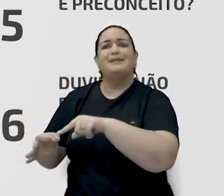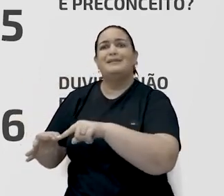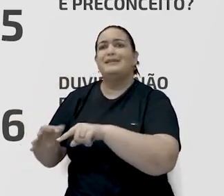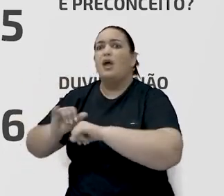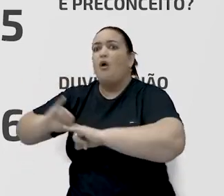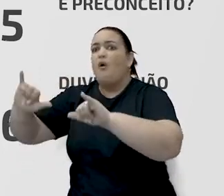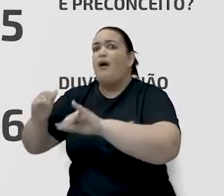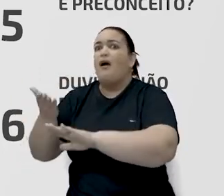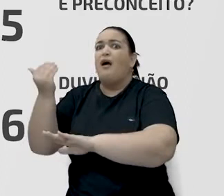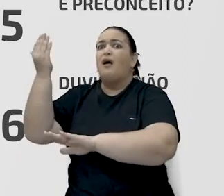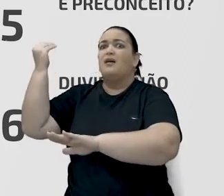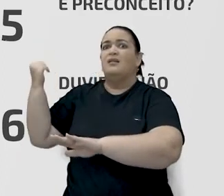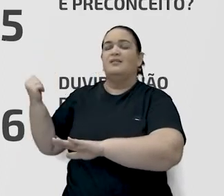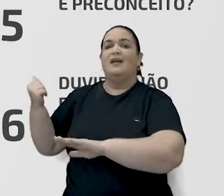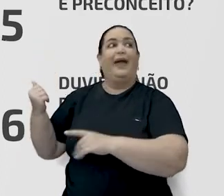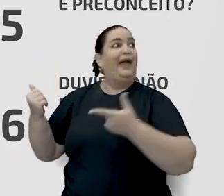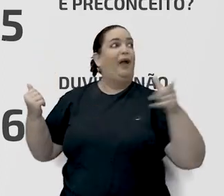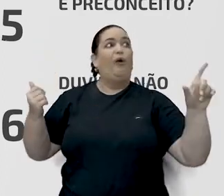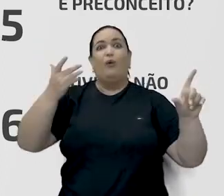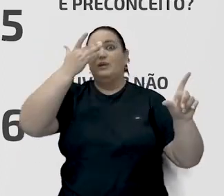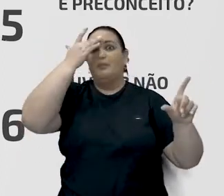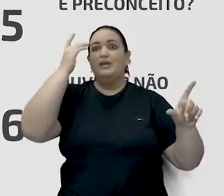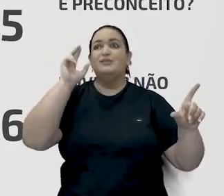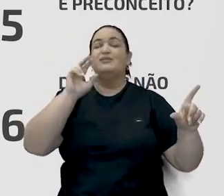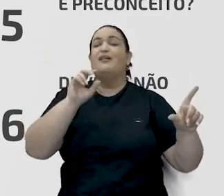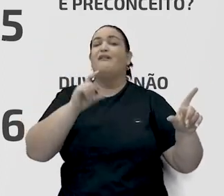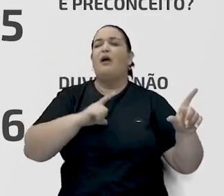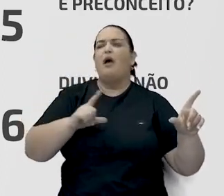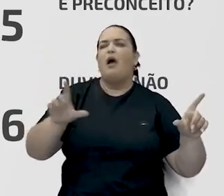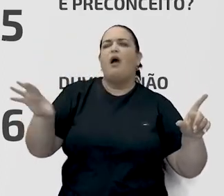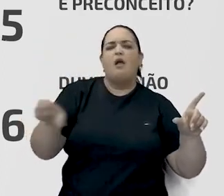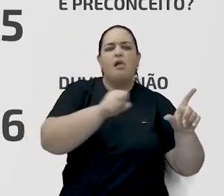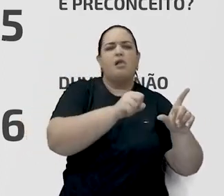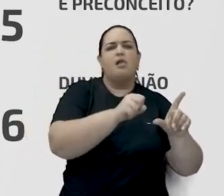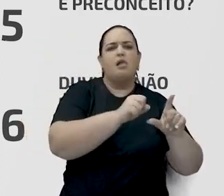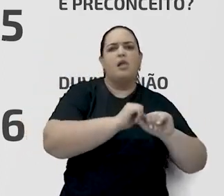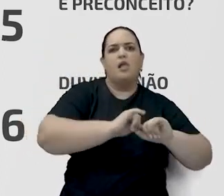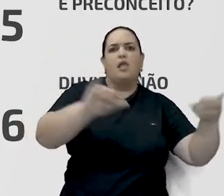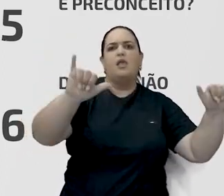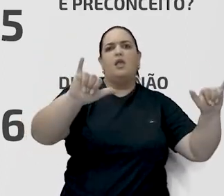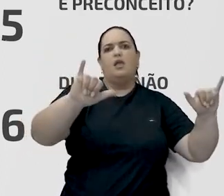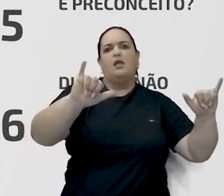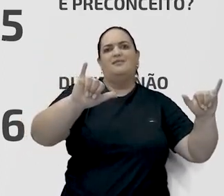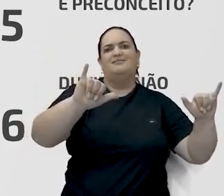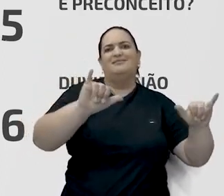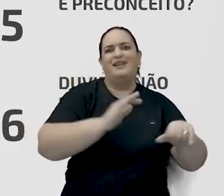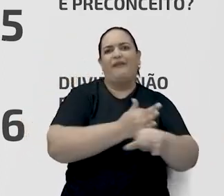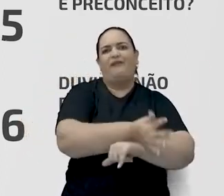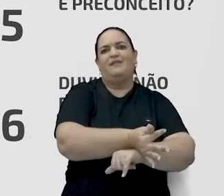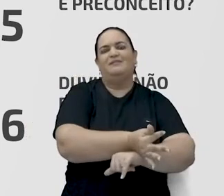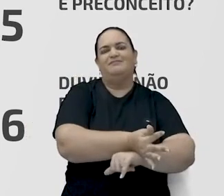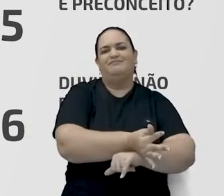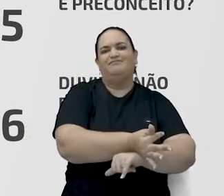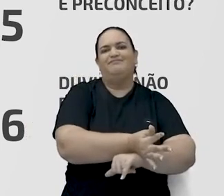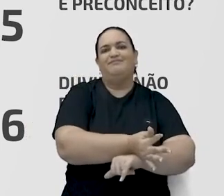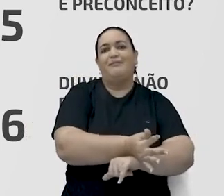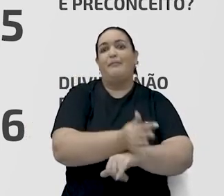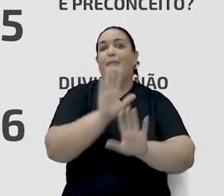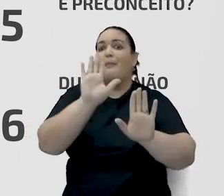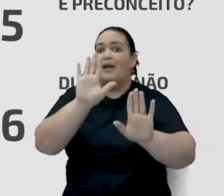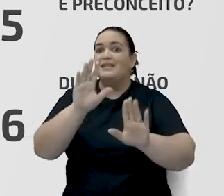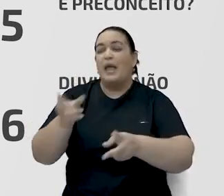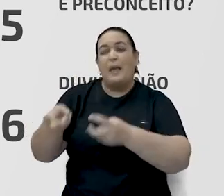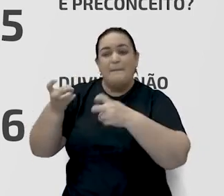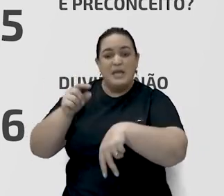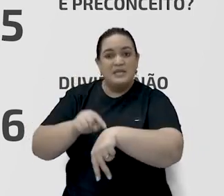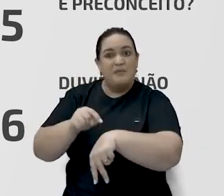seja, já teve novos assuntos, novos impactos positivos ou negativos sobre aquilo,